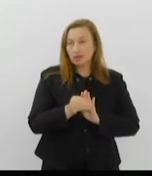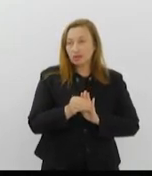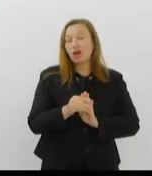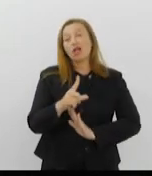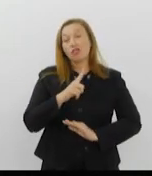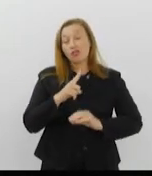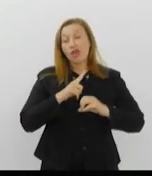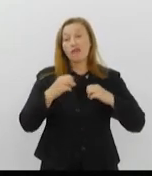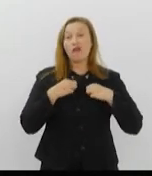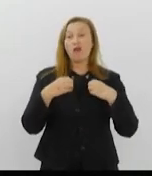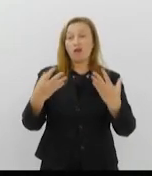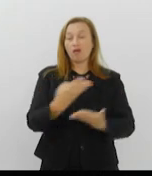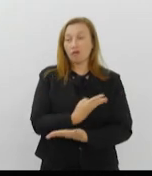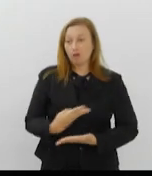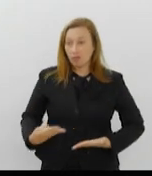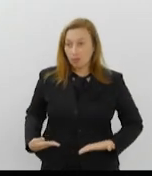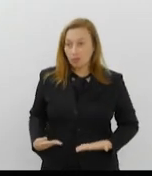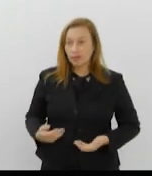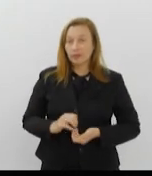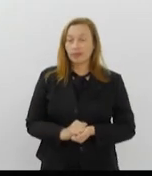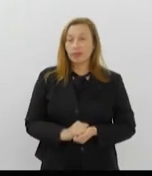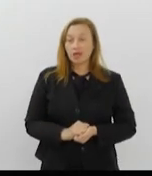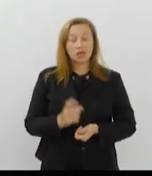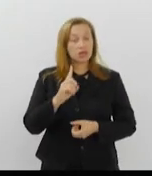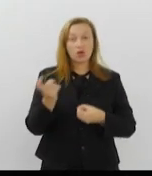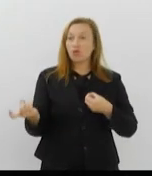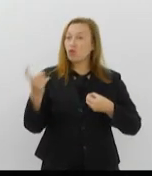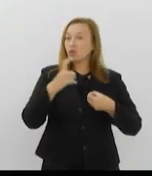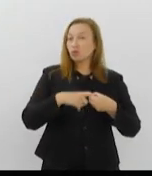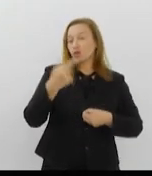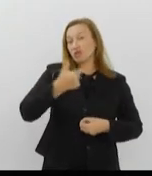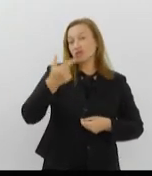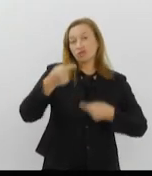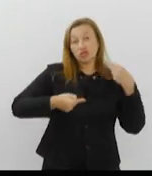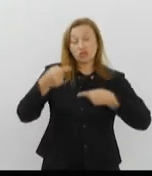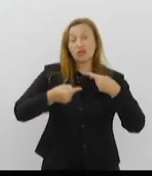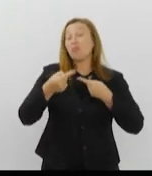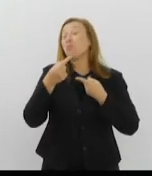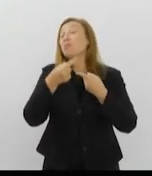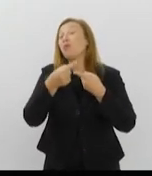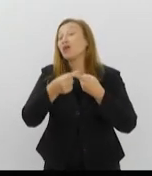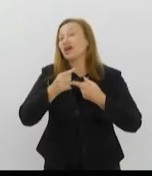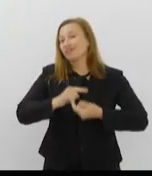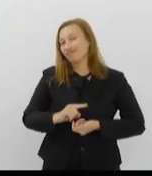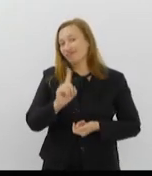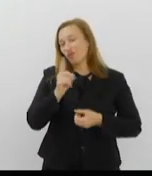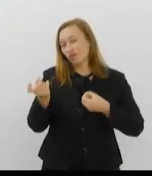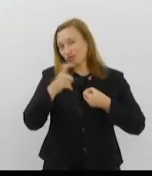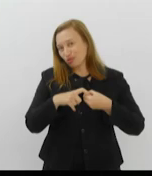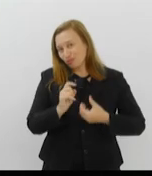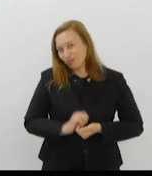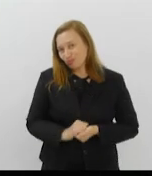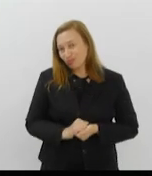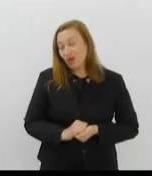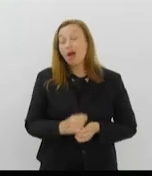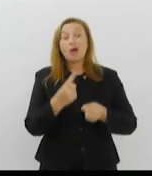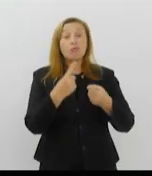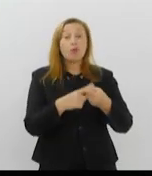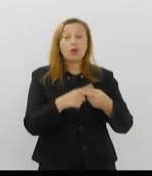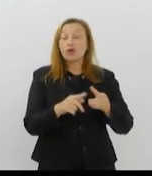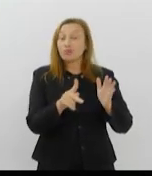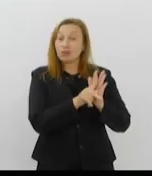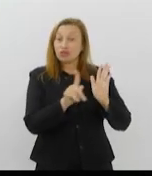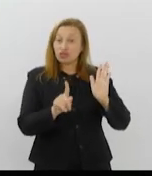audiência pública e não voltou em segunda E por que não voltou em segunda porque esse projeto